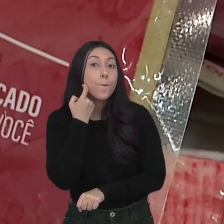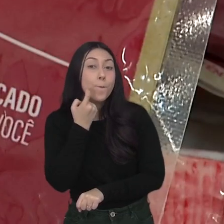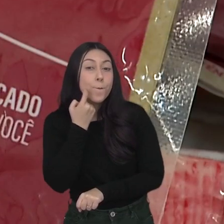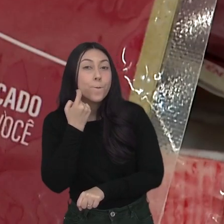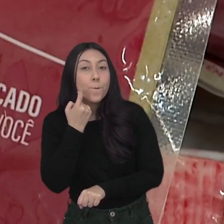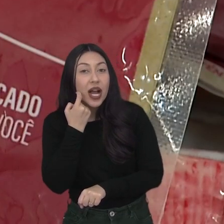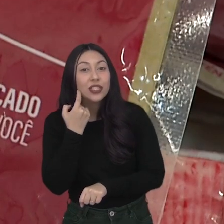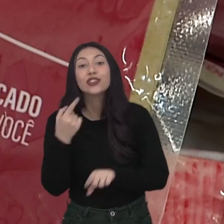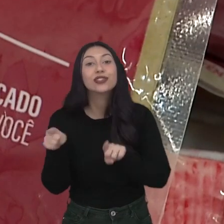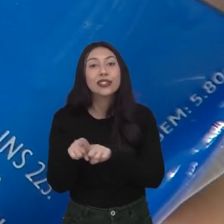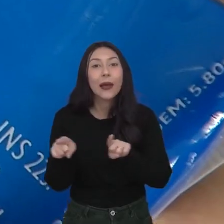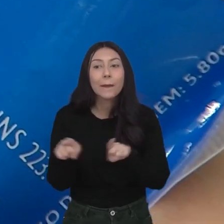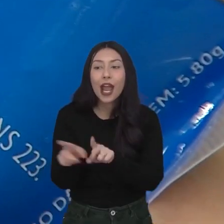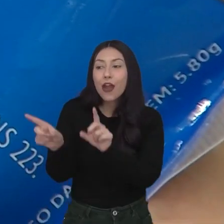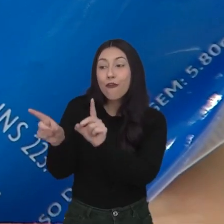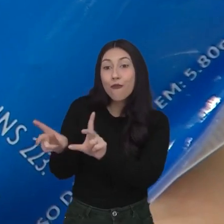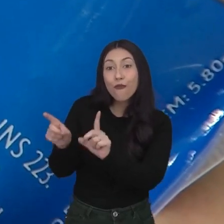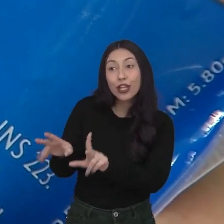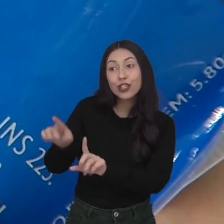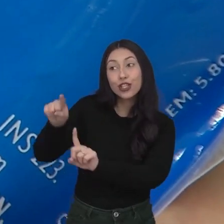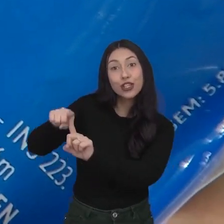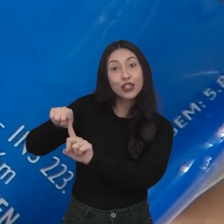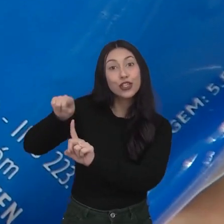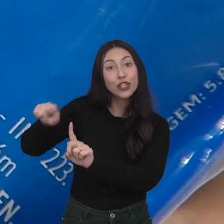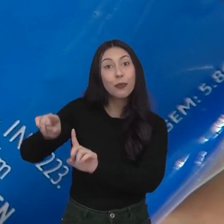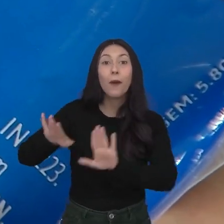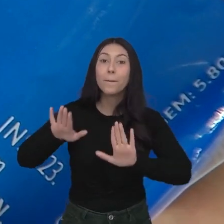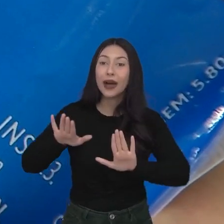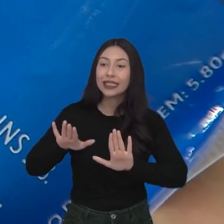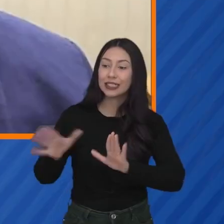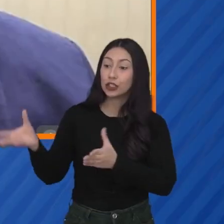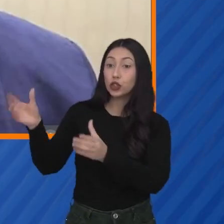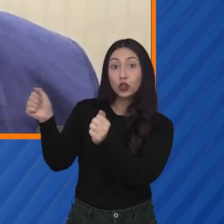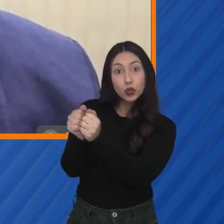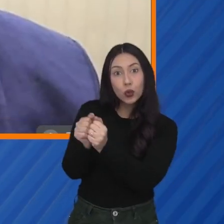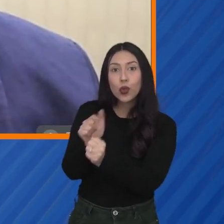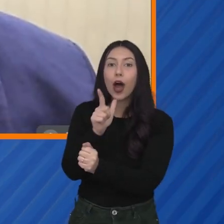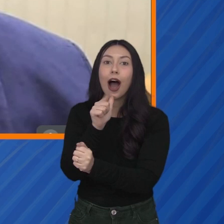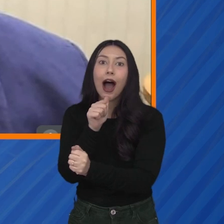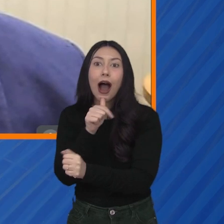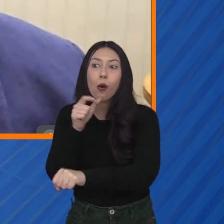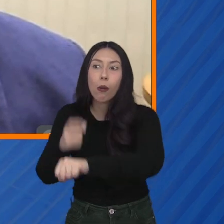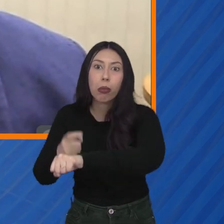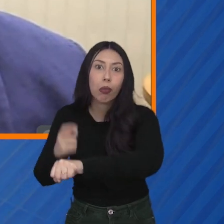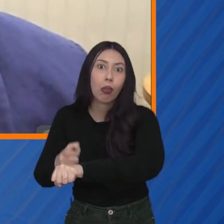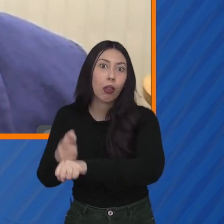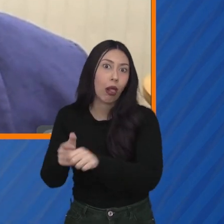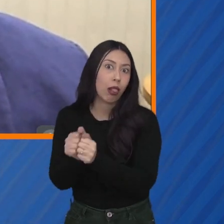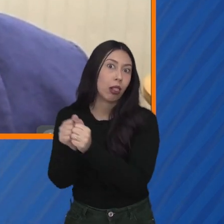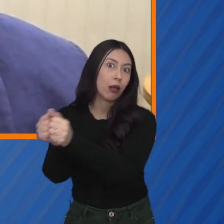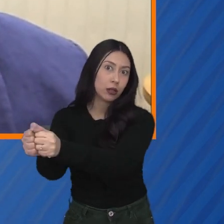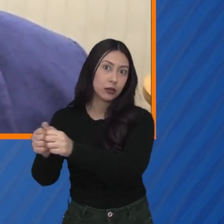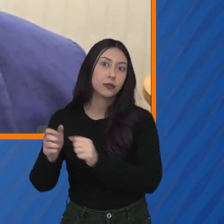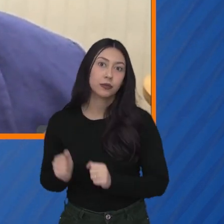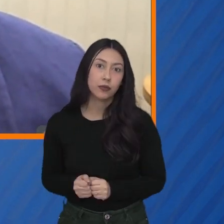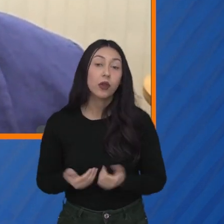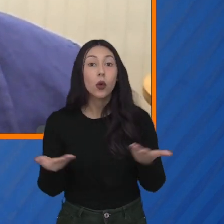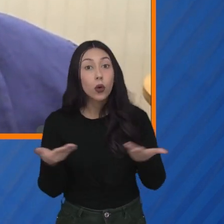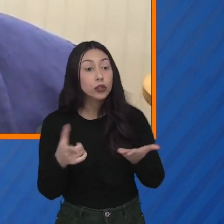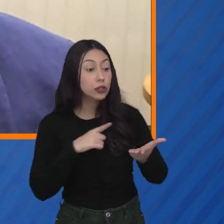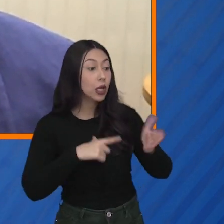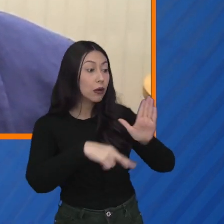a indústria pode até mesmo fazer o consumidor pagar por água. Hoje a gente tem uma norma